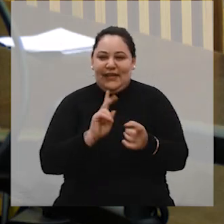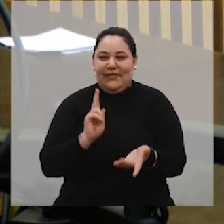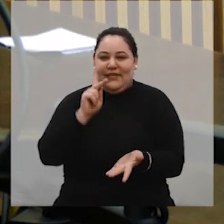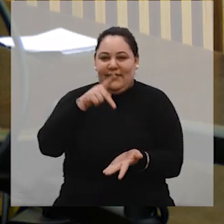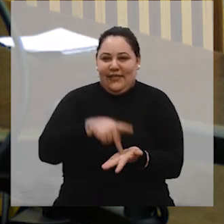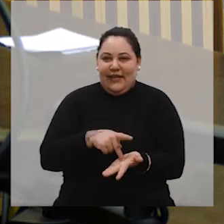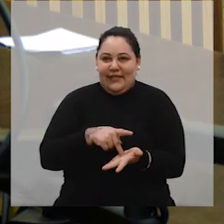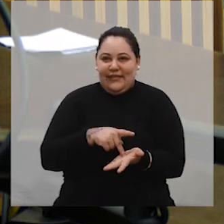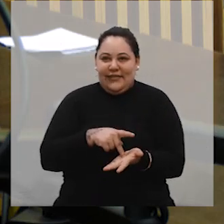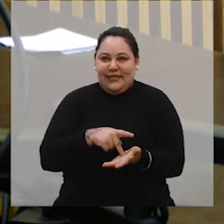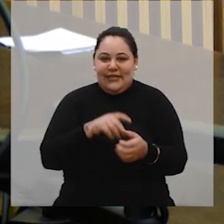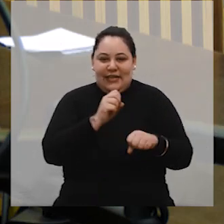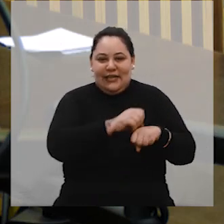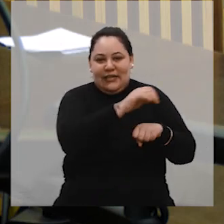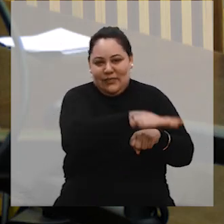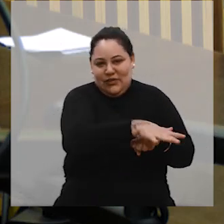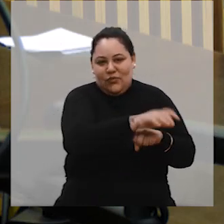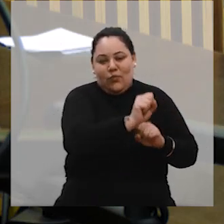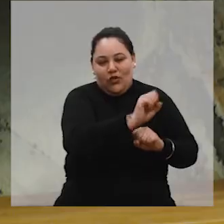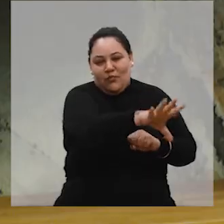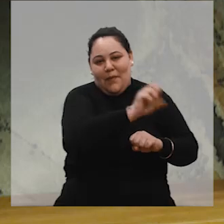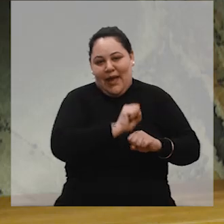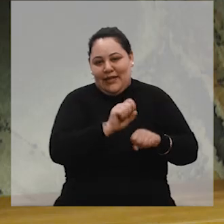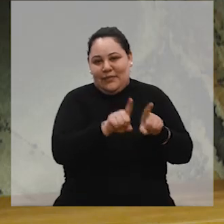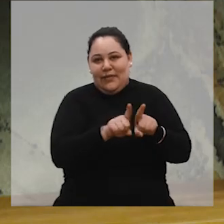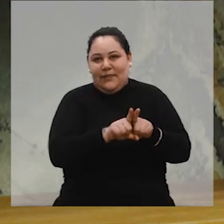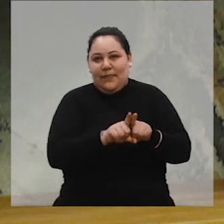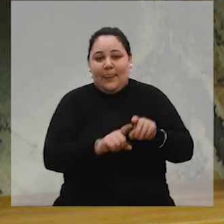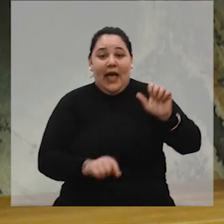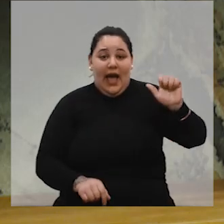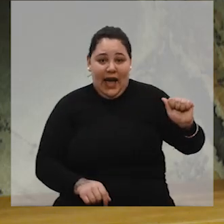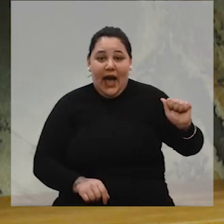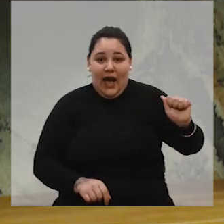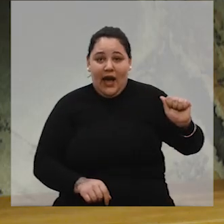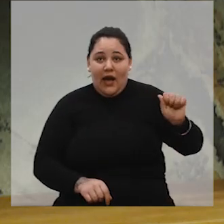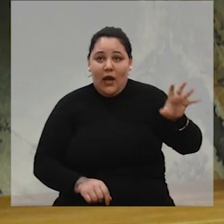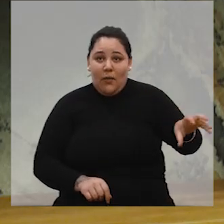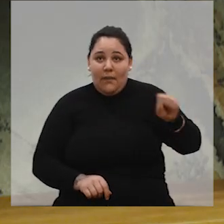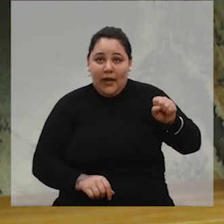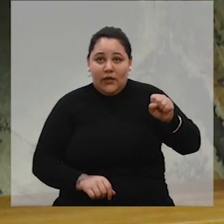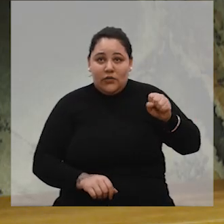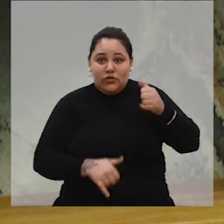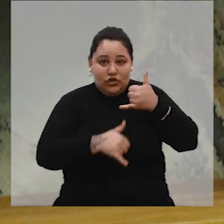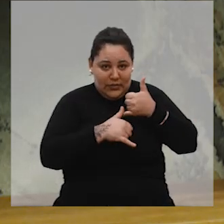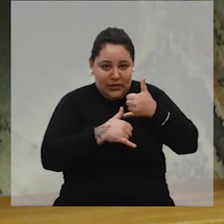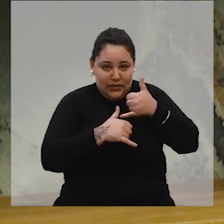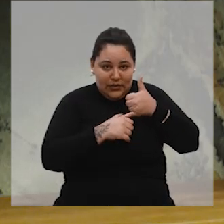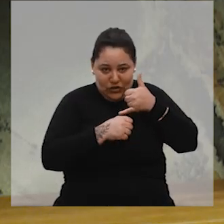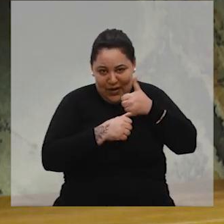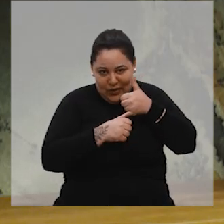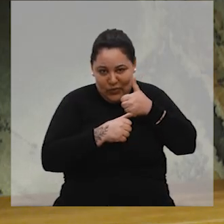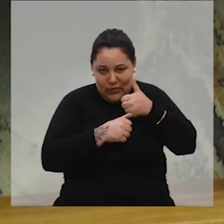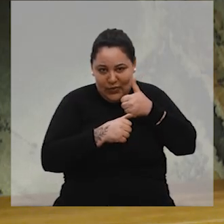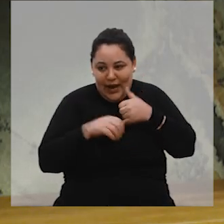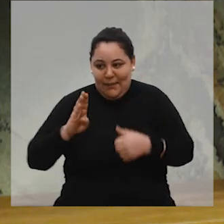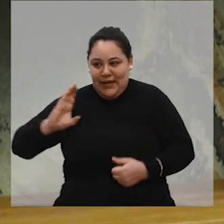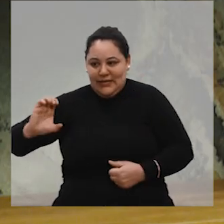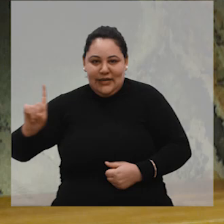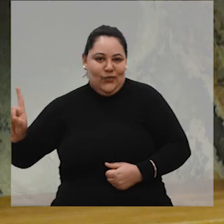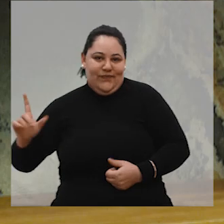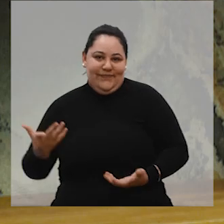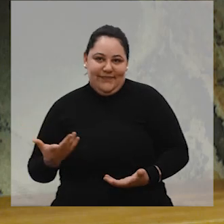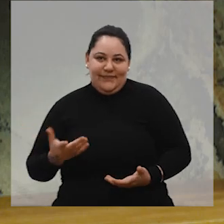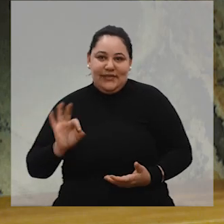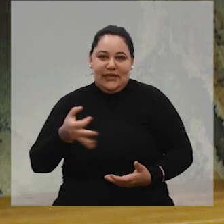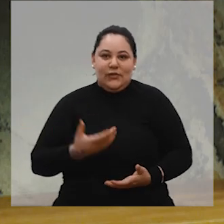se transmite, pode pegar sim. Tá, então a A eu posso pegar tomando chimarrão. através de... Sim. A B e a C não.